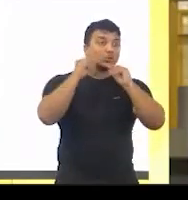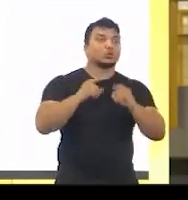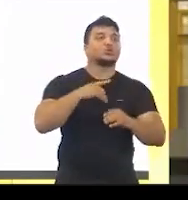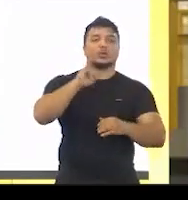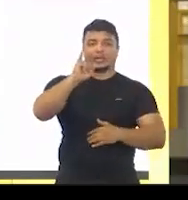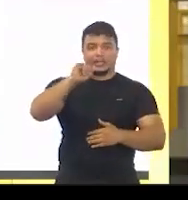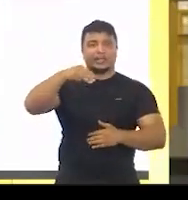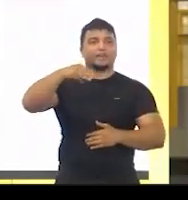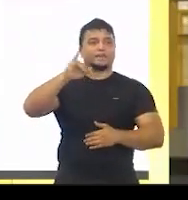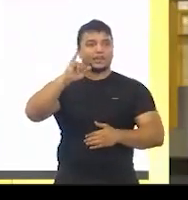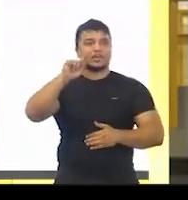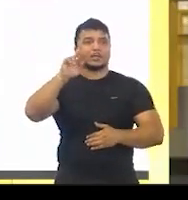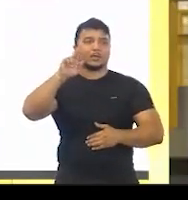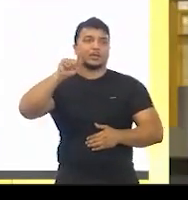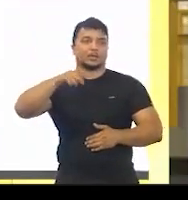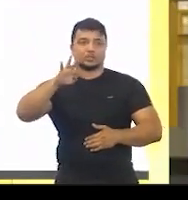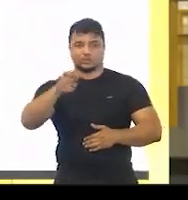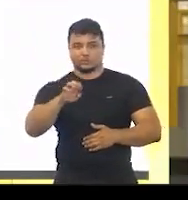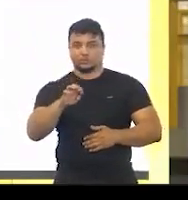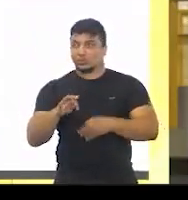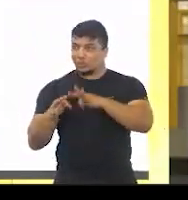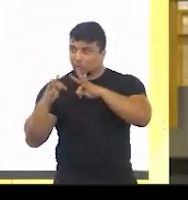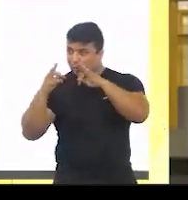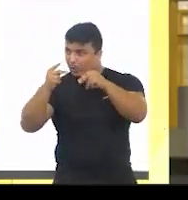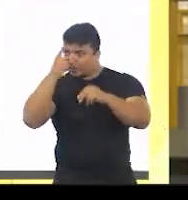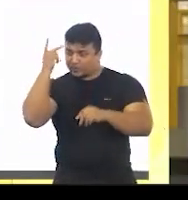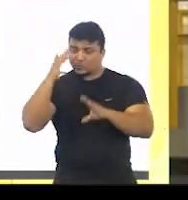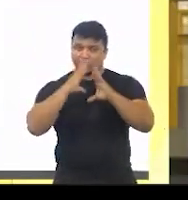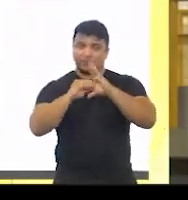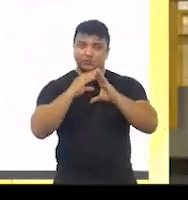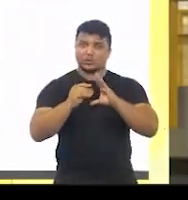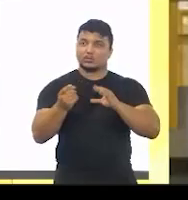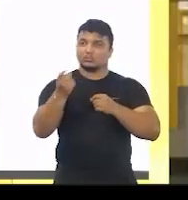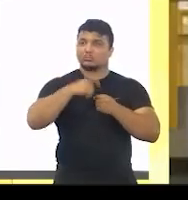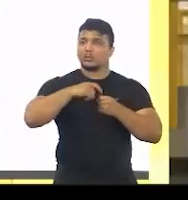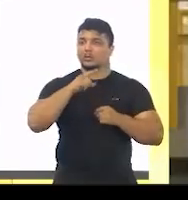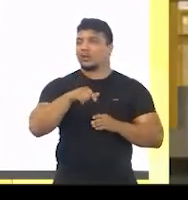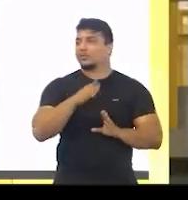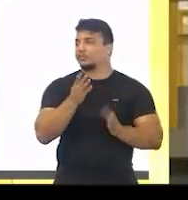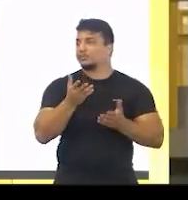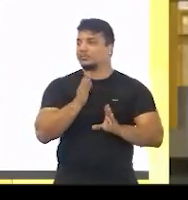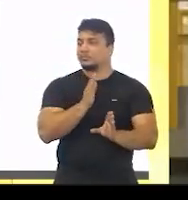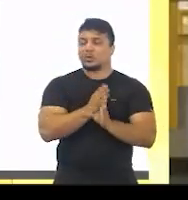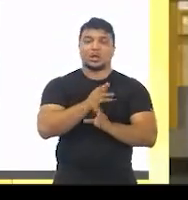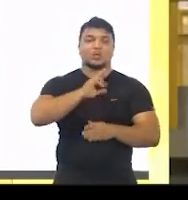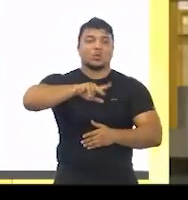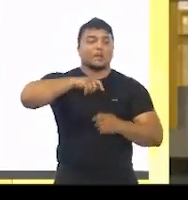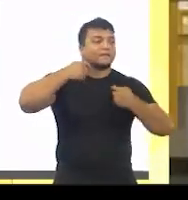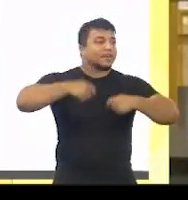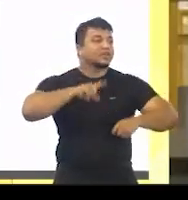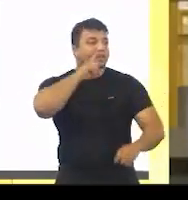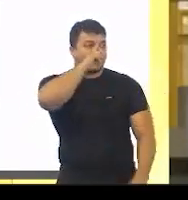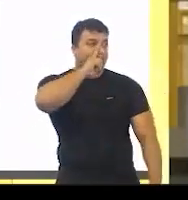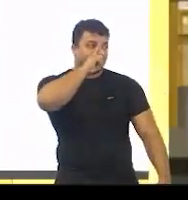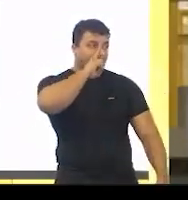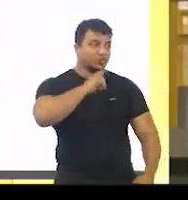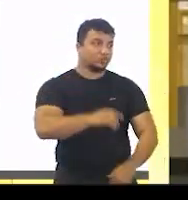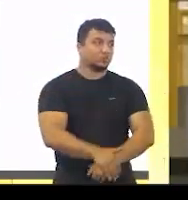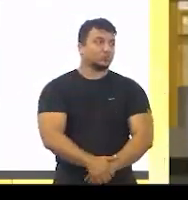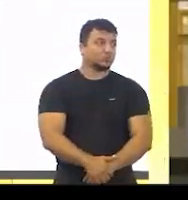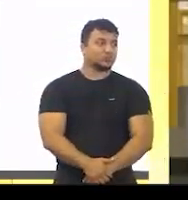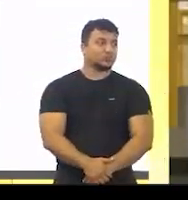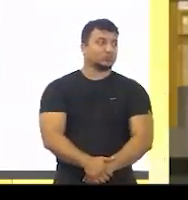Um mas nem todo imigrante é um, porque para ser refugiado é preciso ter